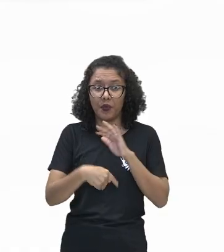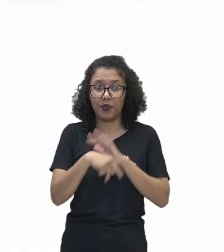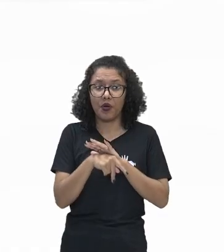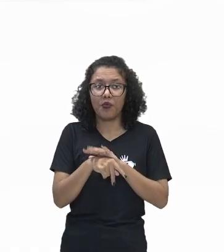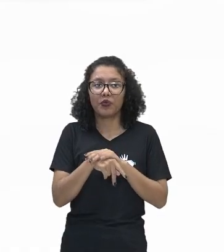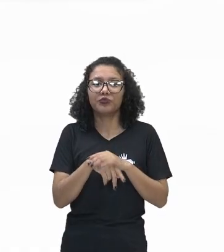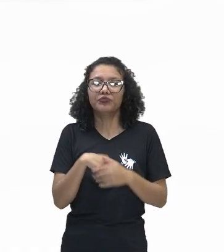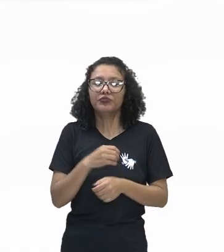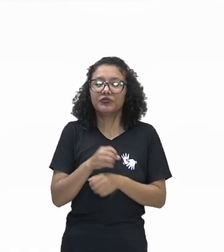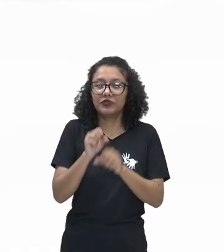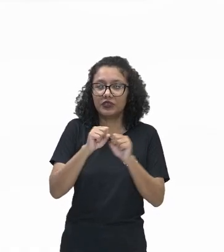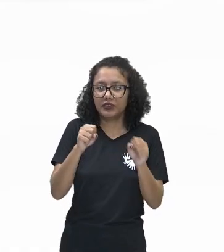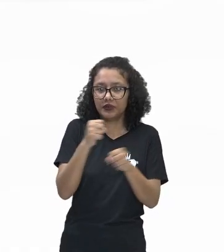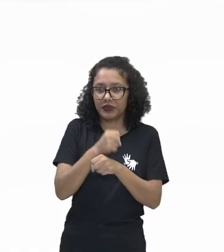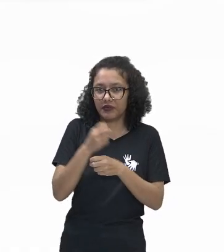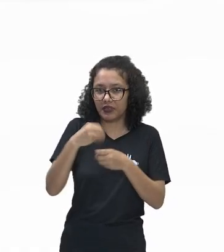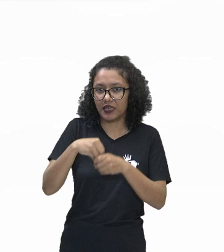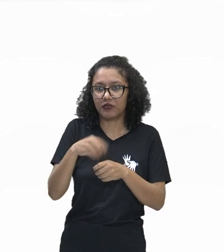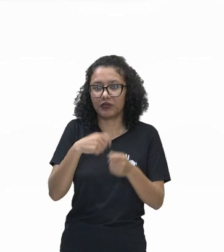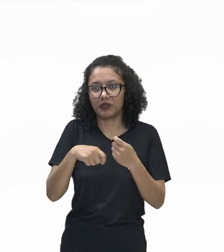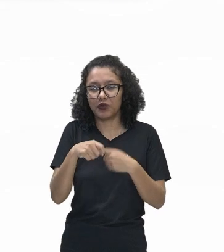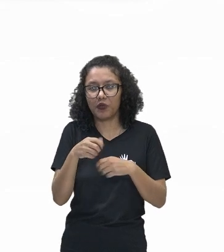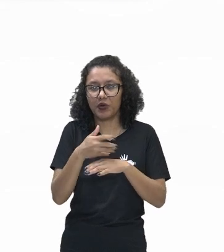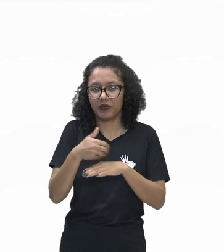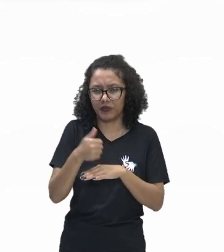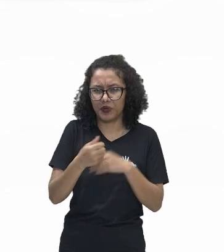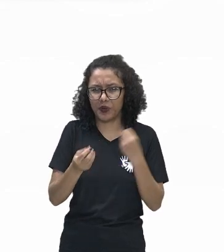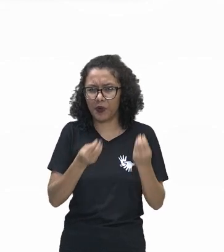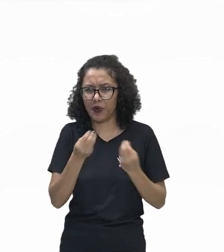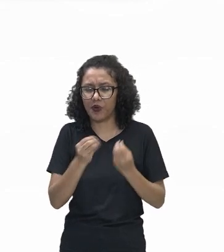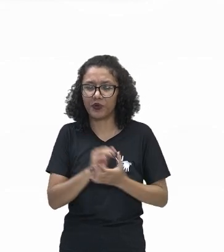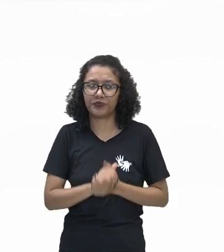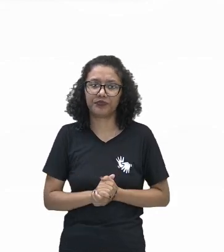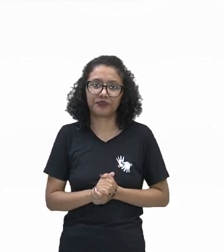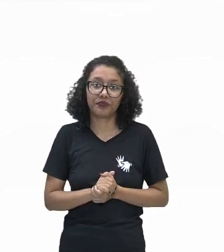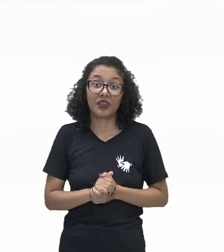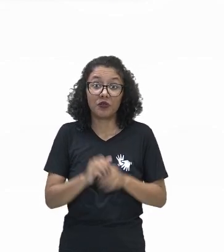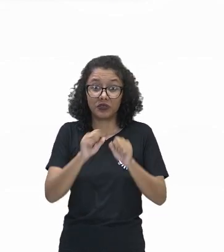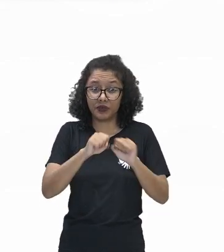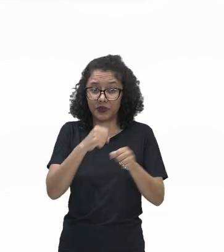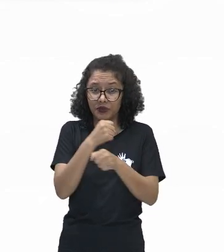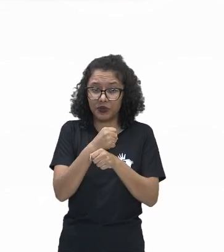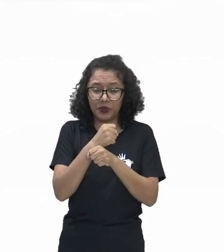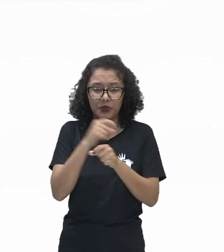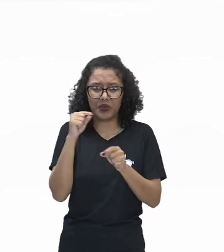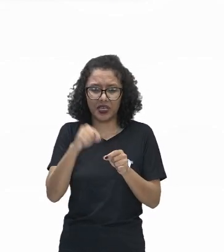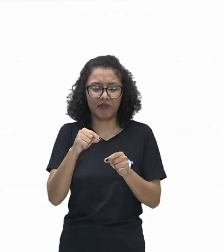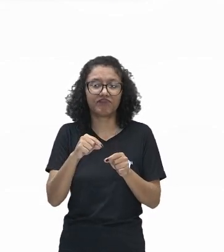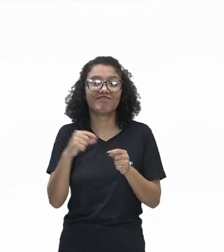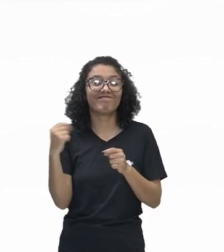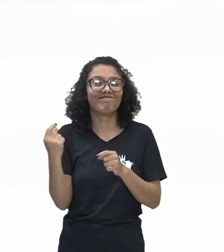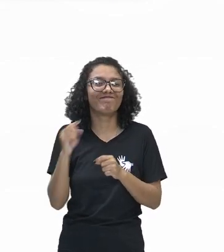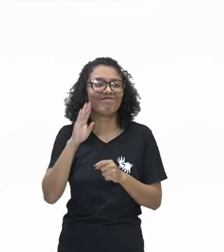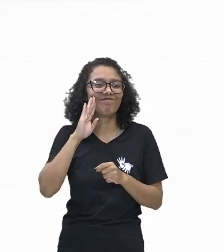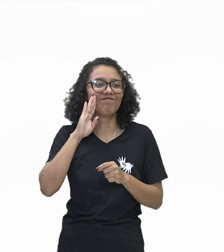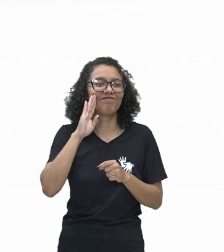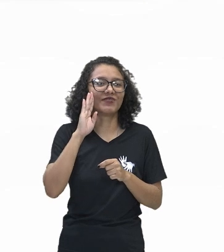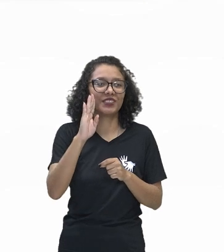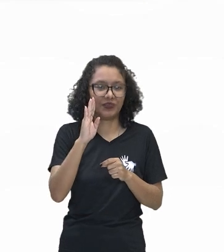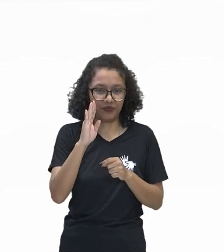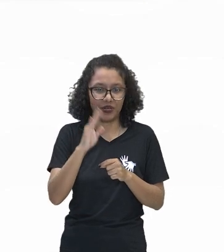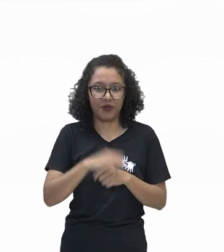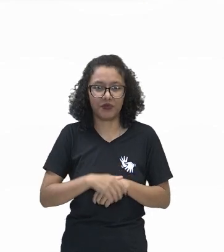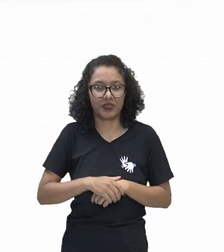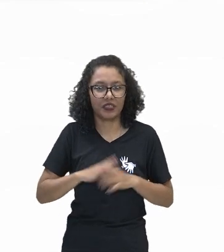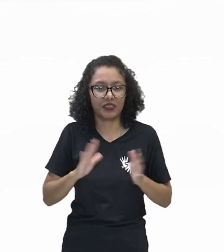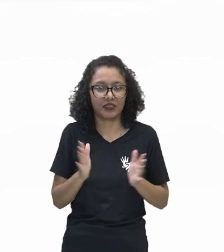colonial. O sistema escravista foi a força principal que impulsionou o